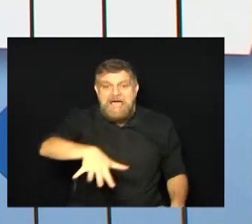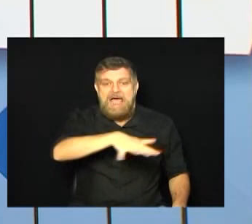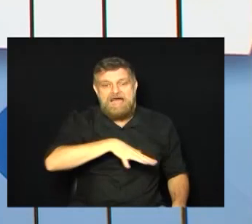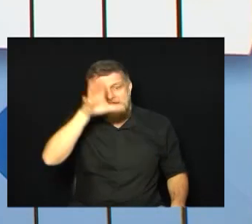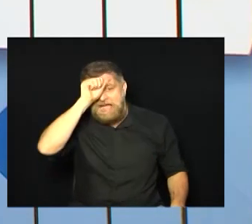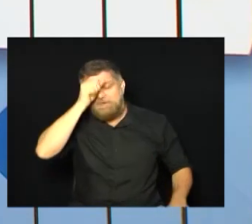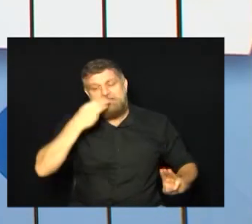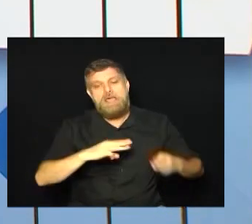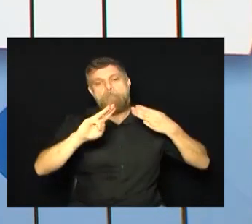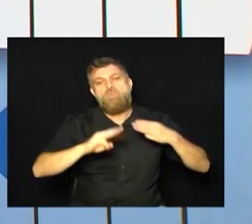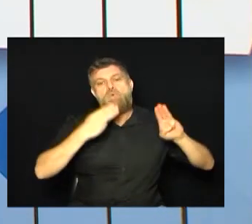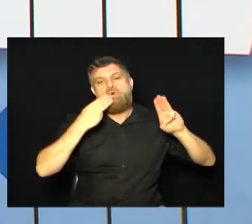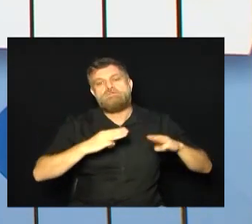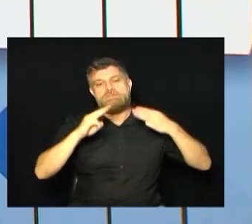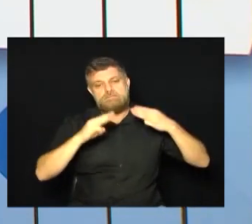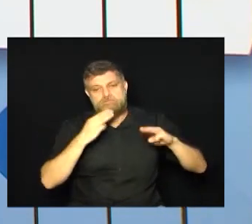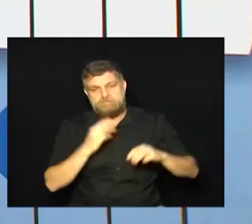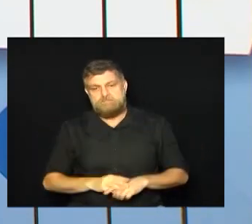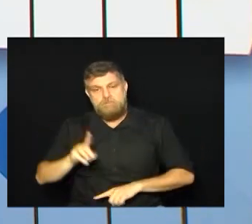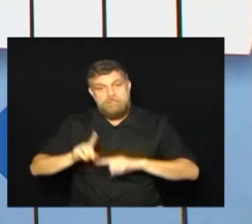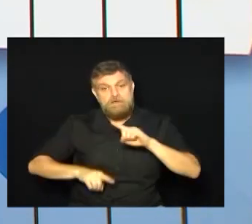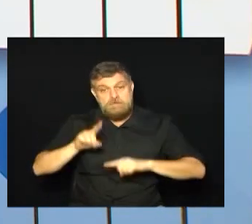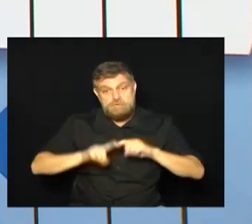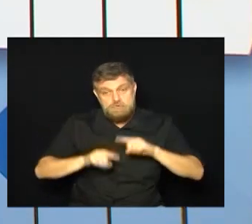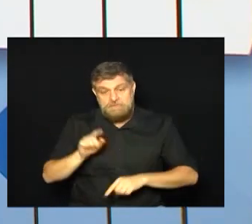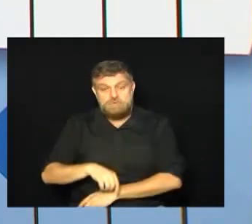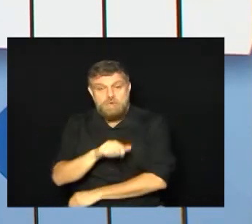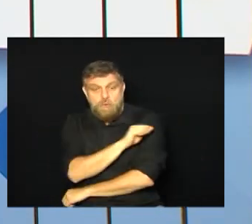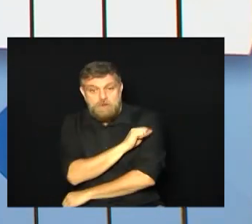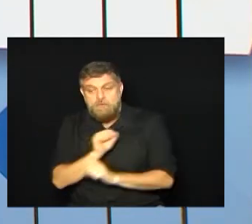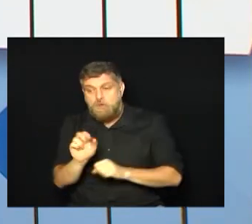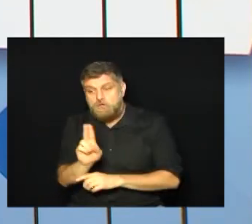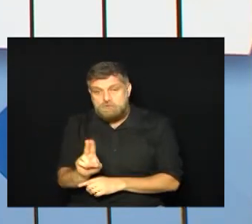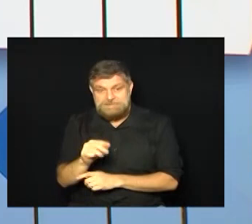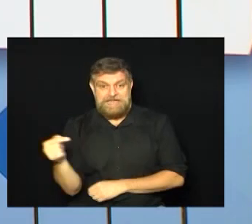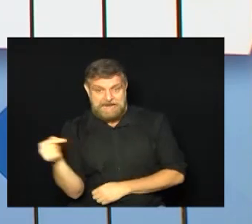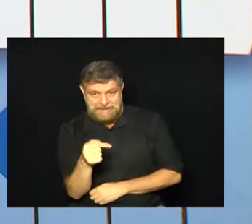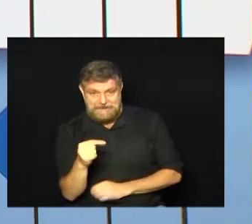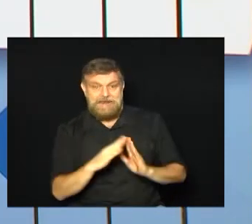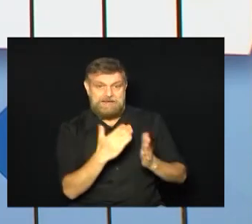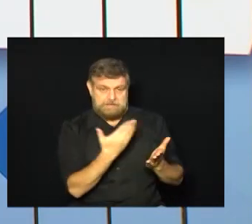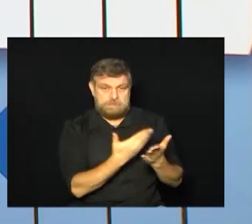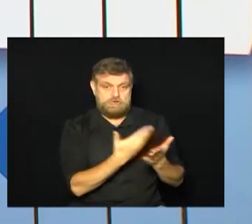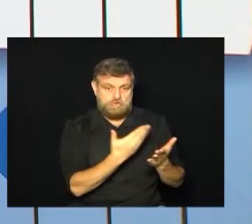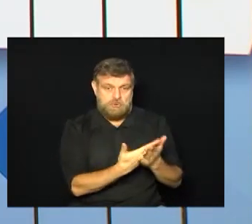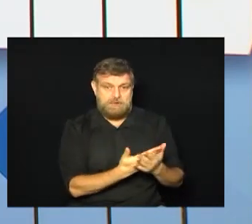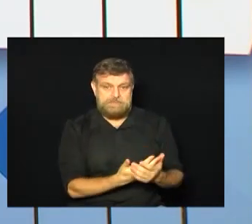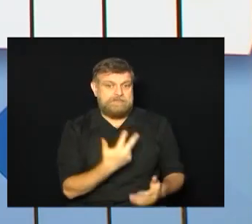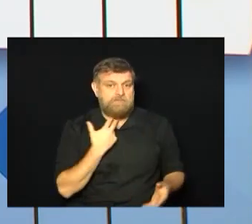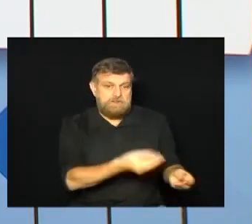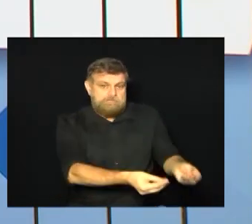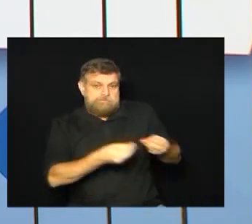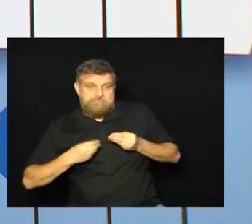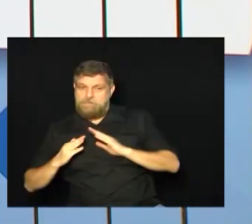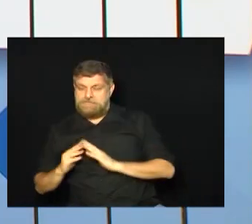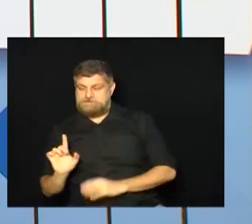aprender música. No caso dos instrumentos, o aluno poderá usar só nas dependências da escola. As aulas,